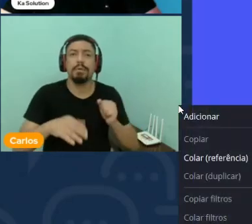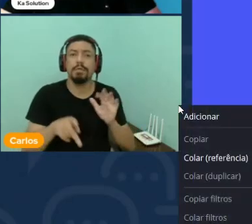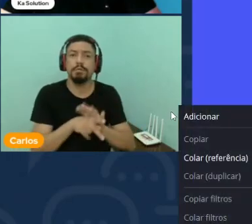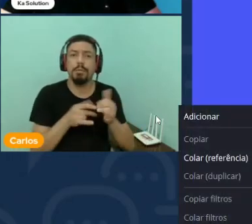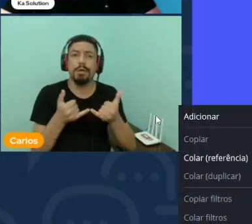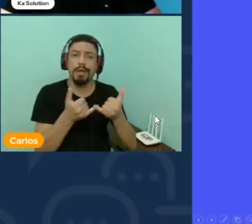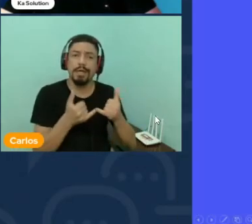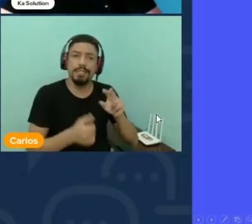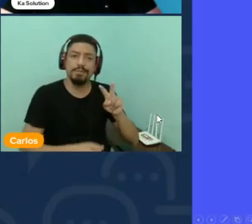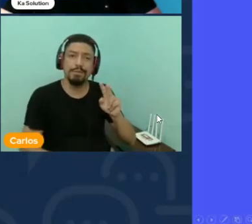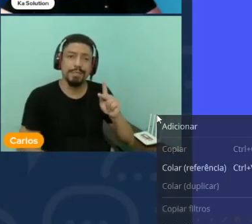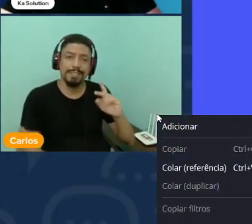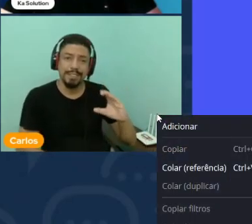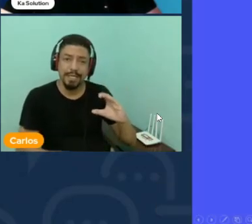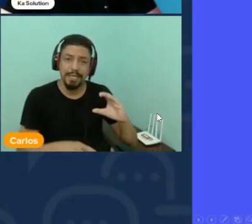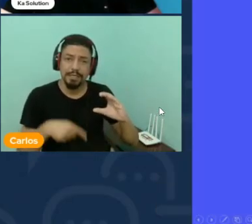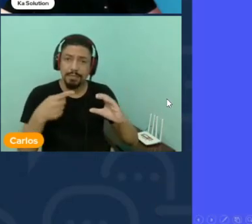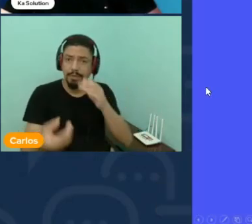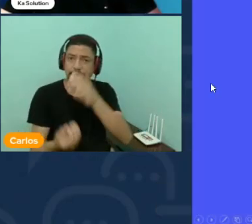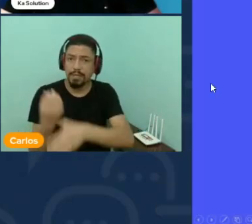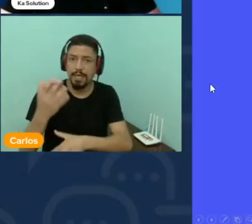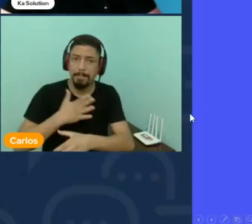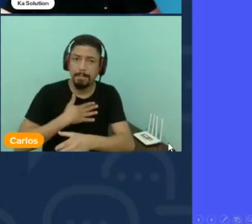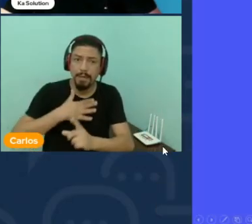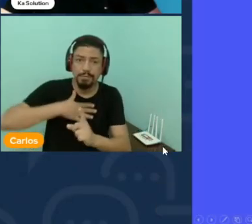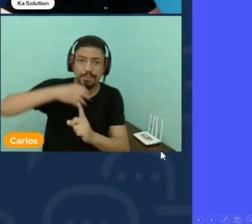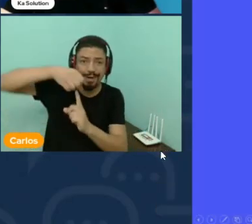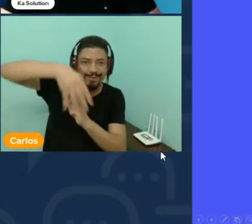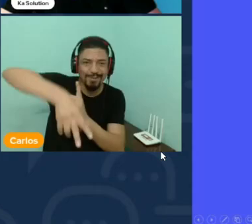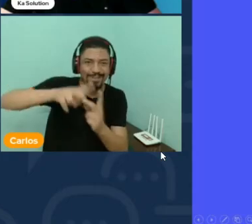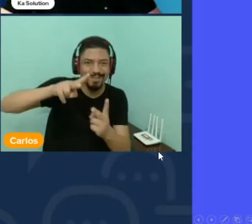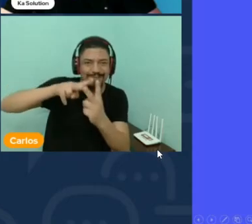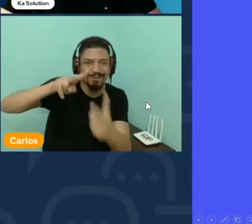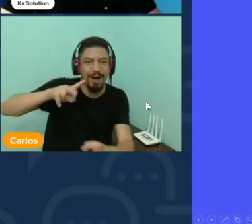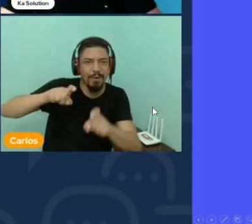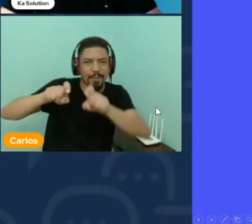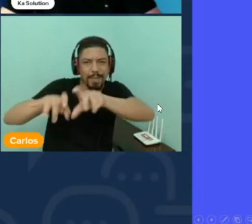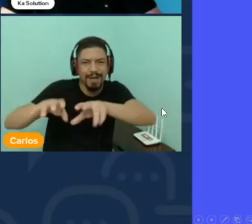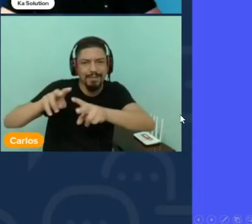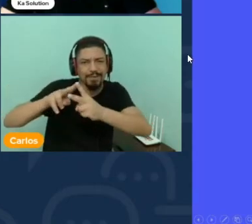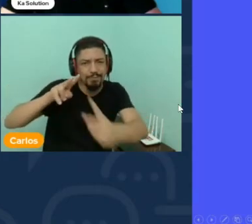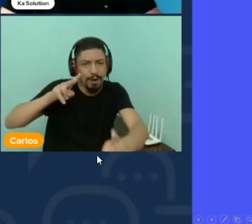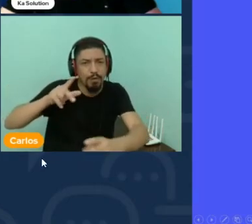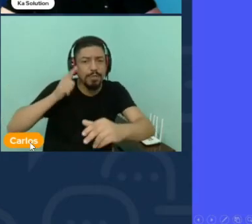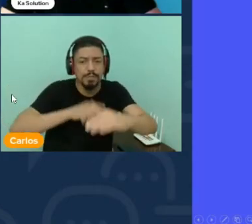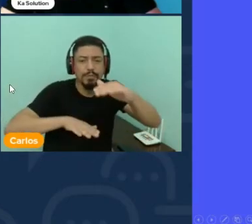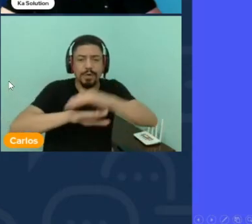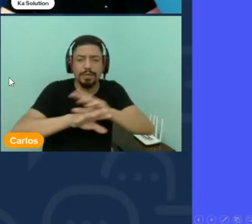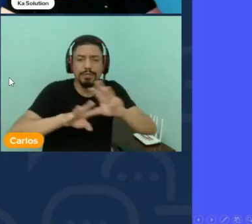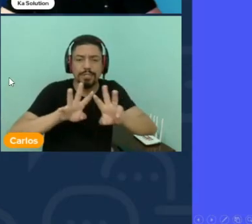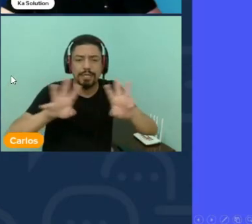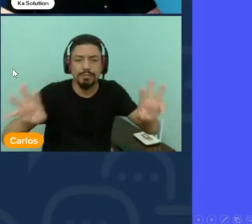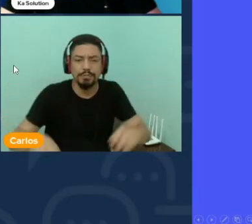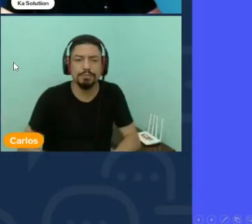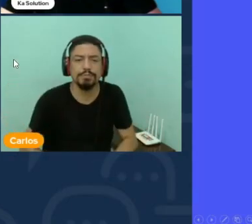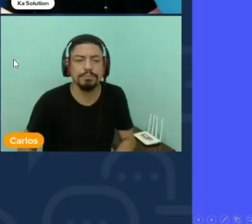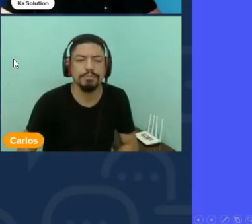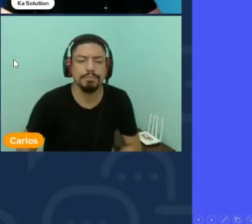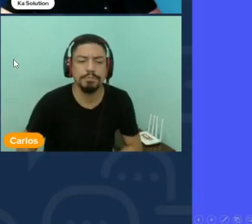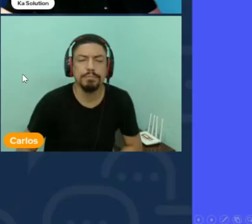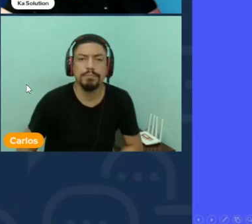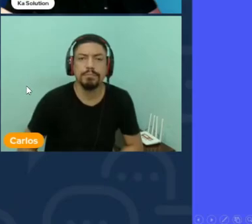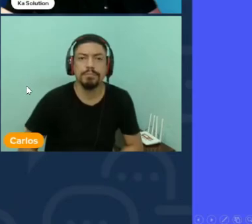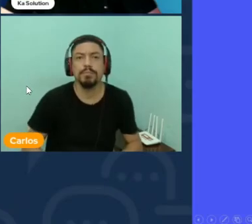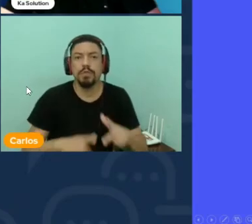VPC, depois vou criar os meus servidores ou o meu servidor para hospedar o meu site. Vou configurar